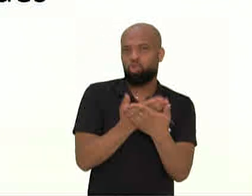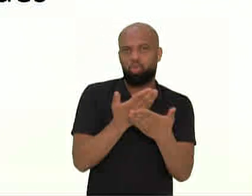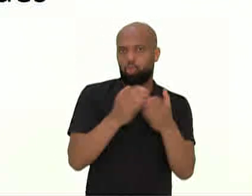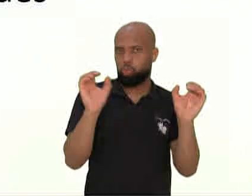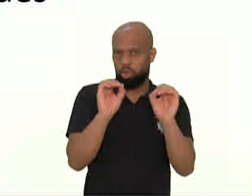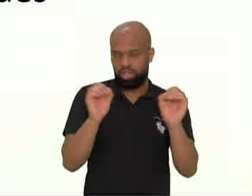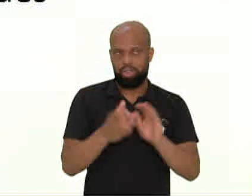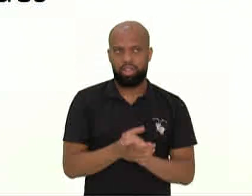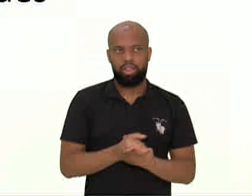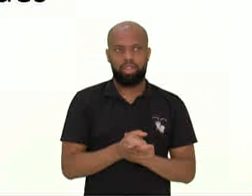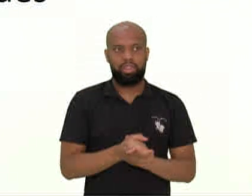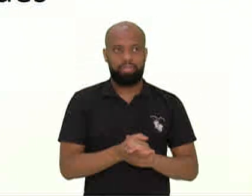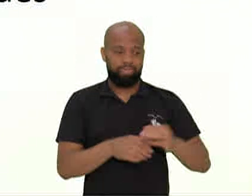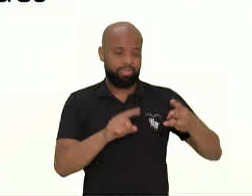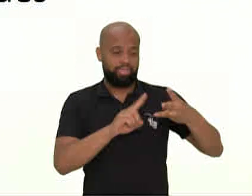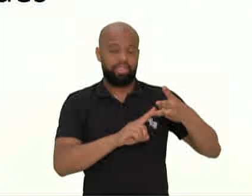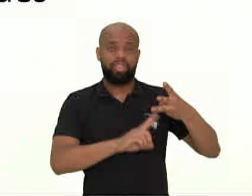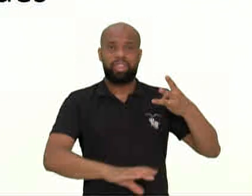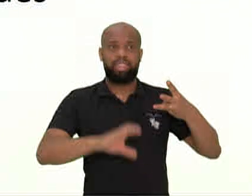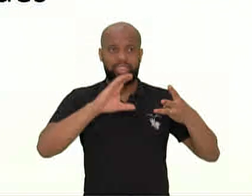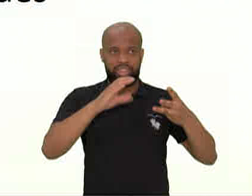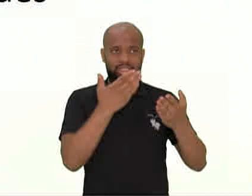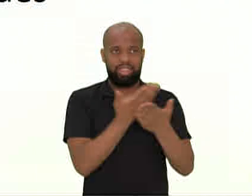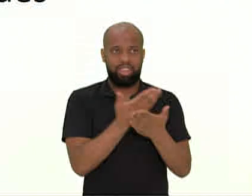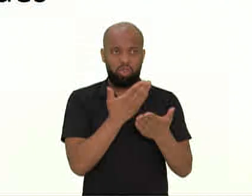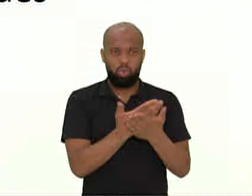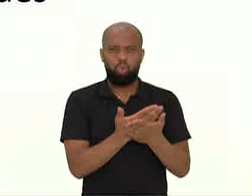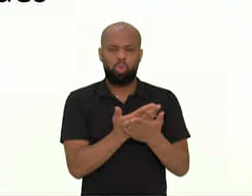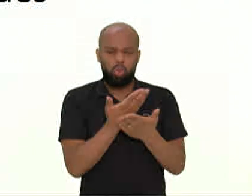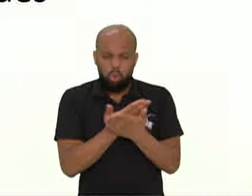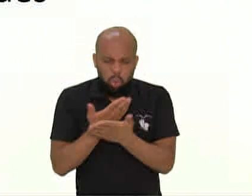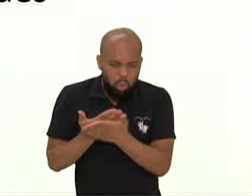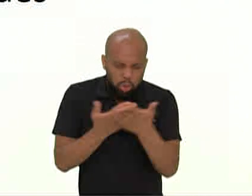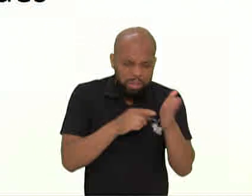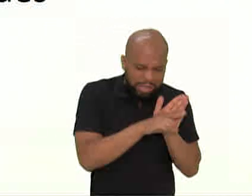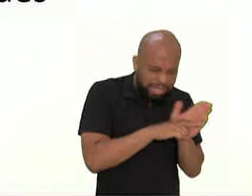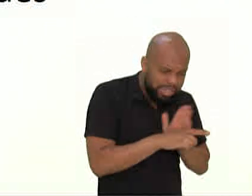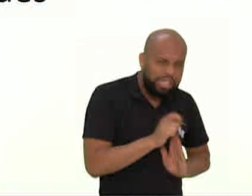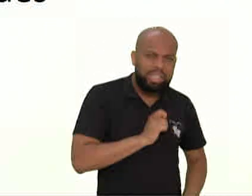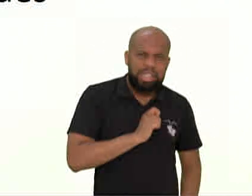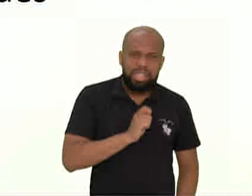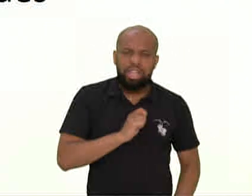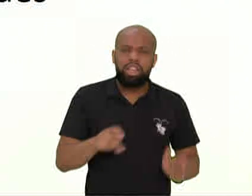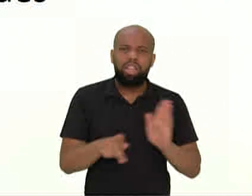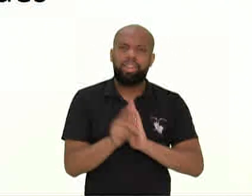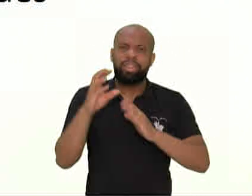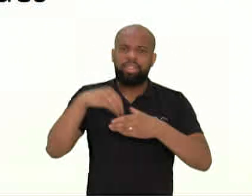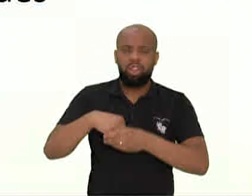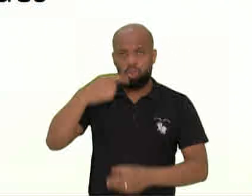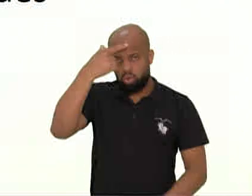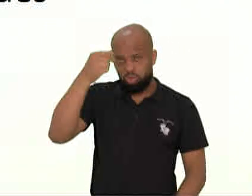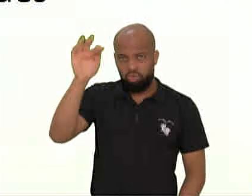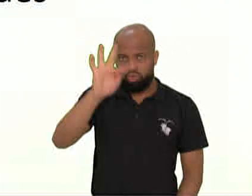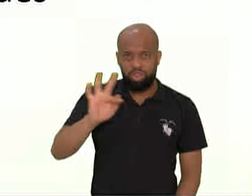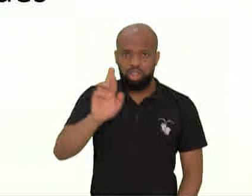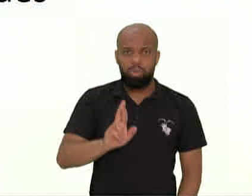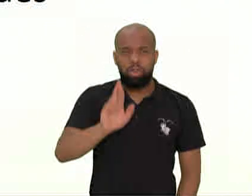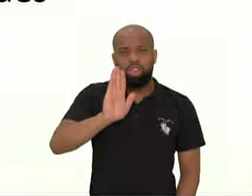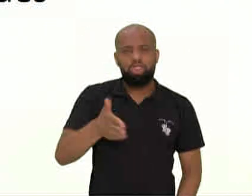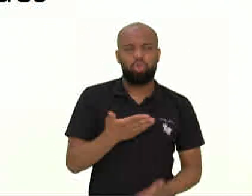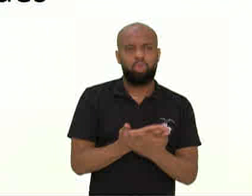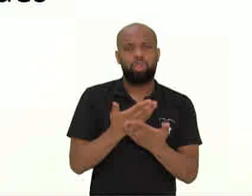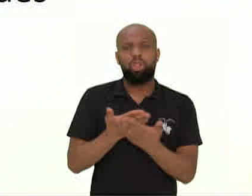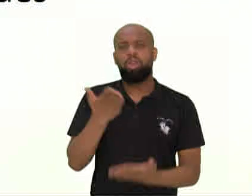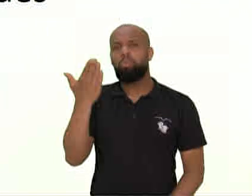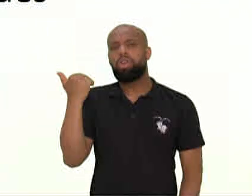lembrar a vocês que a alternativa C, estudos antropológicos de grandes universidades, ela justamente representa uma coisa que a gente já estudou em